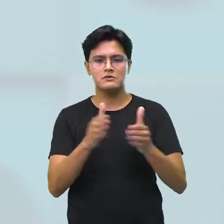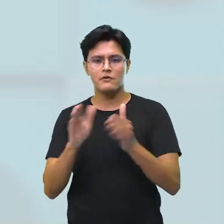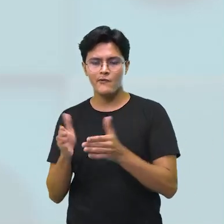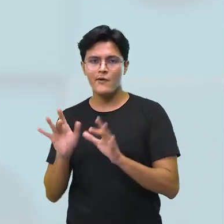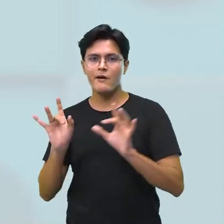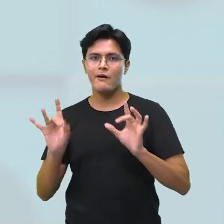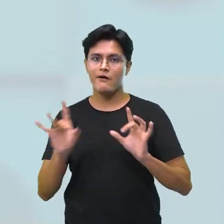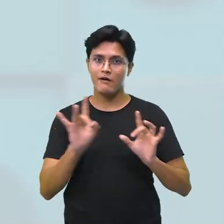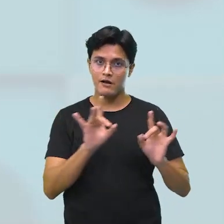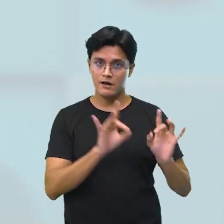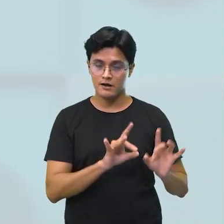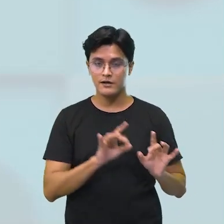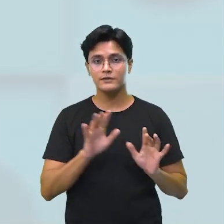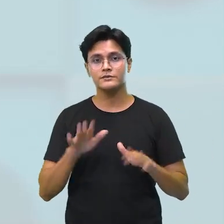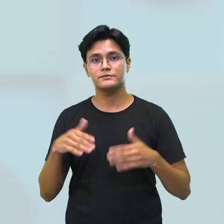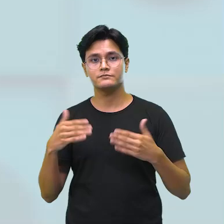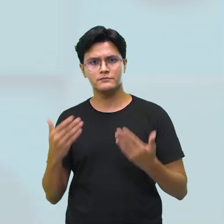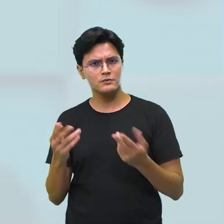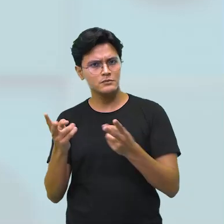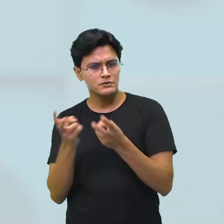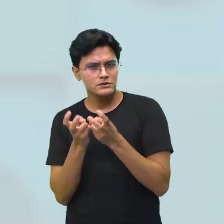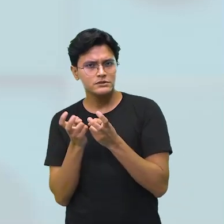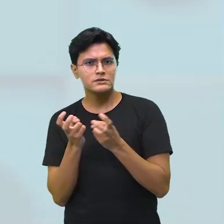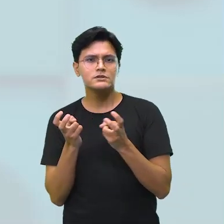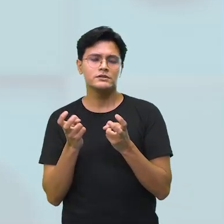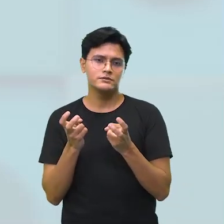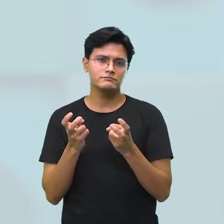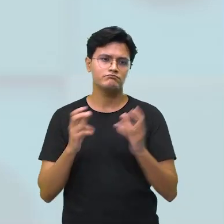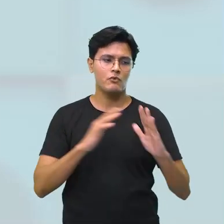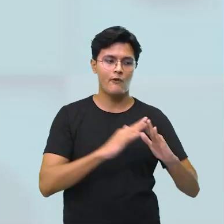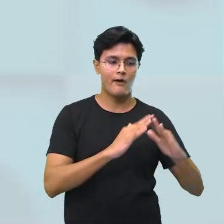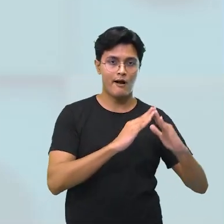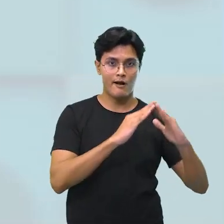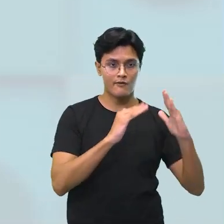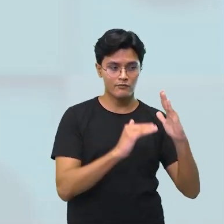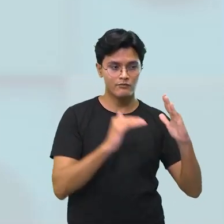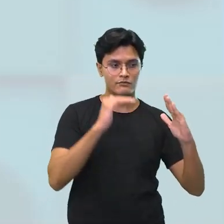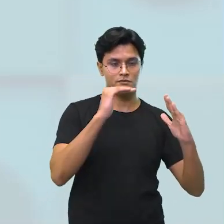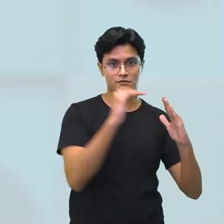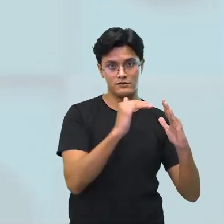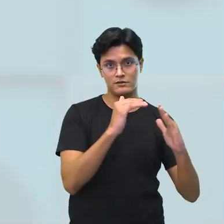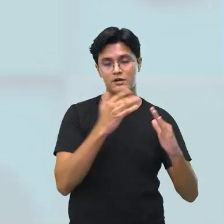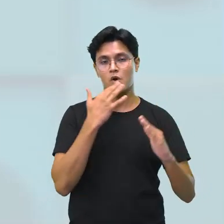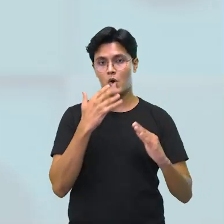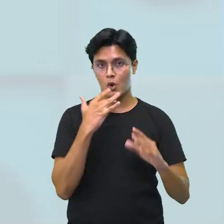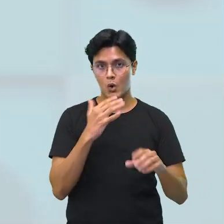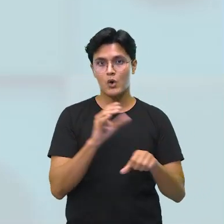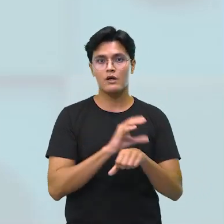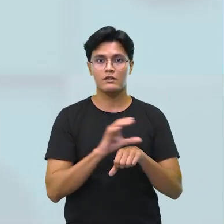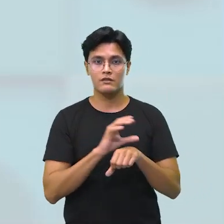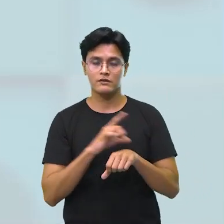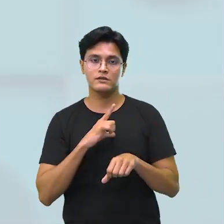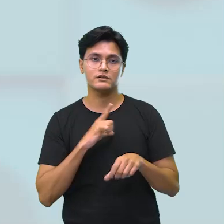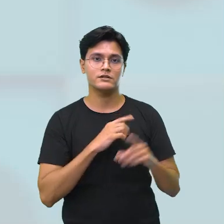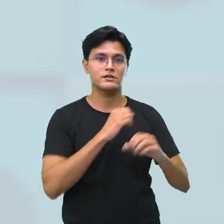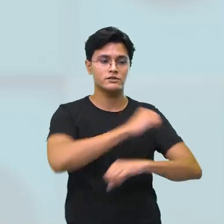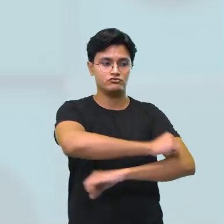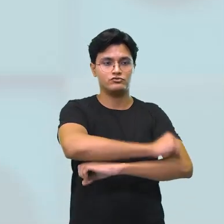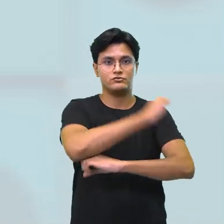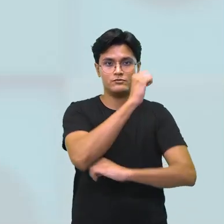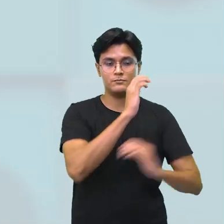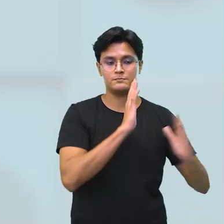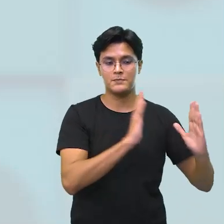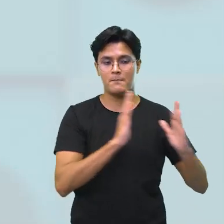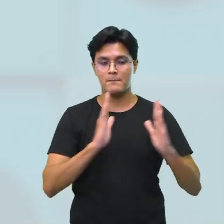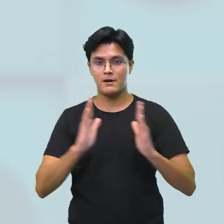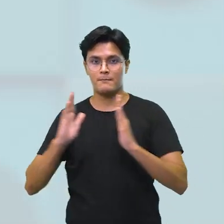na sala. Então consegue perceber? Era uma casa de 2 andares, cor cinza, muitas janelas e as luzes não